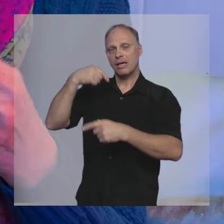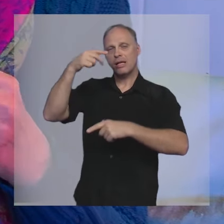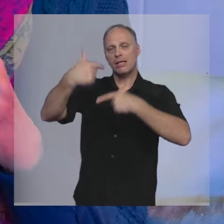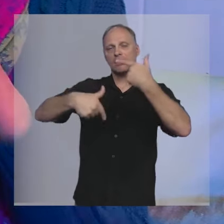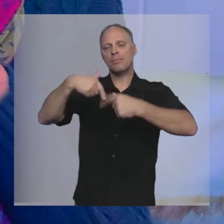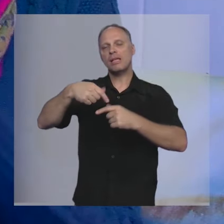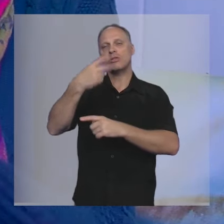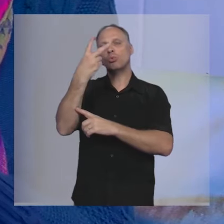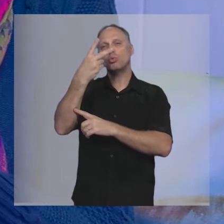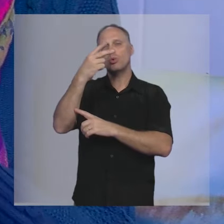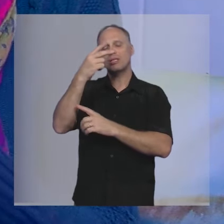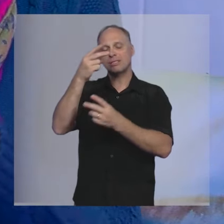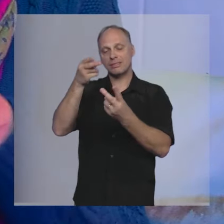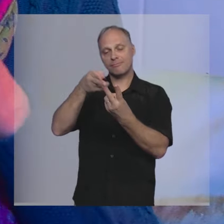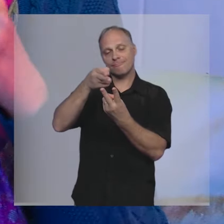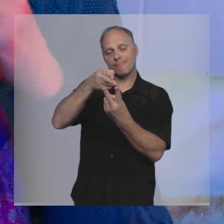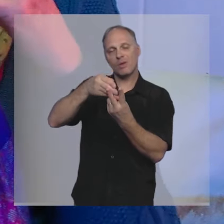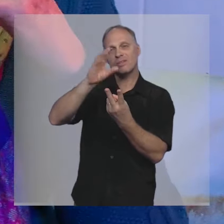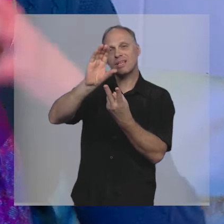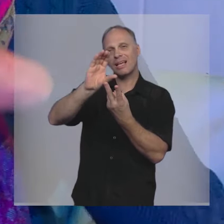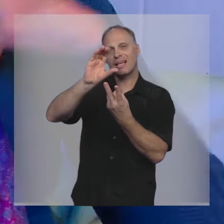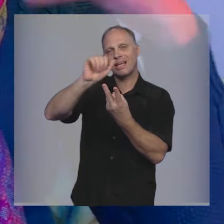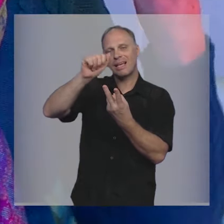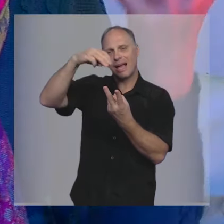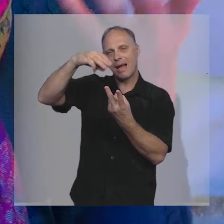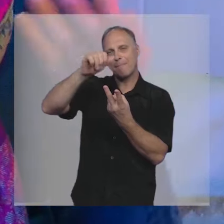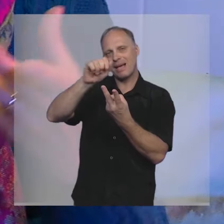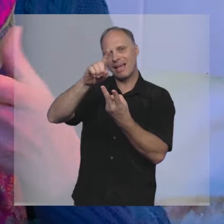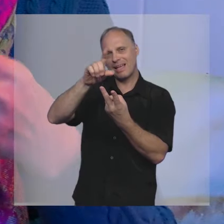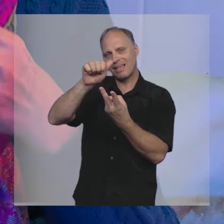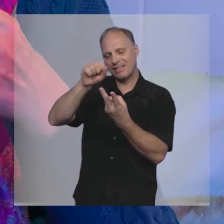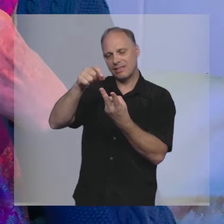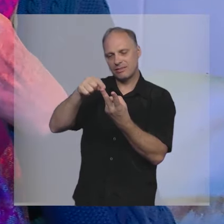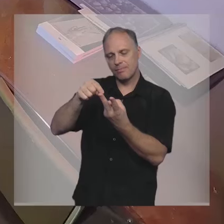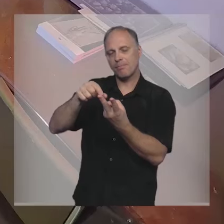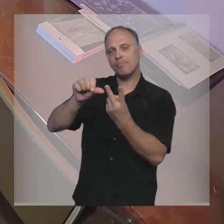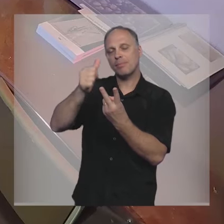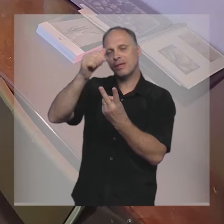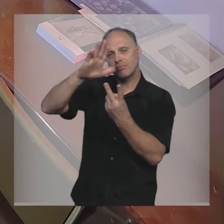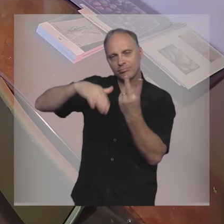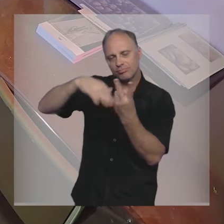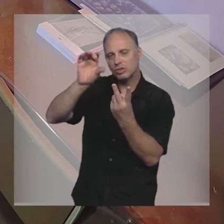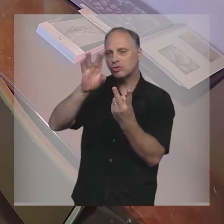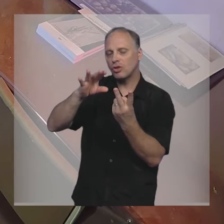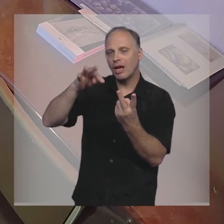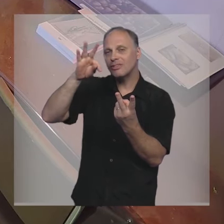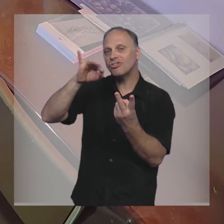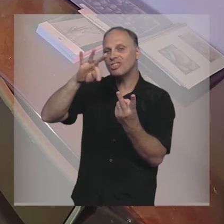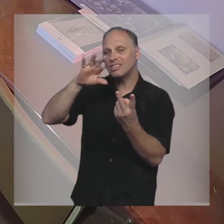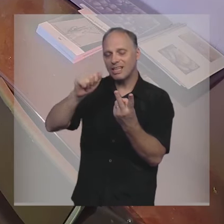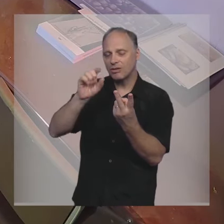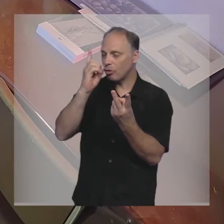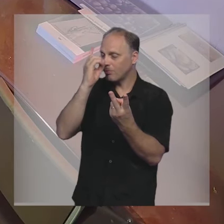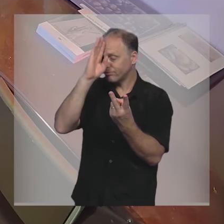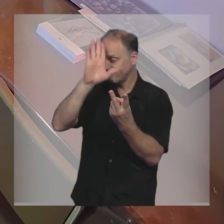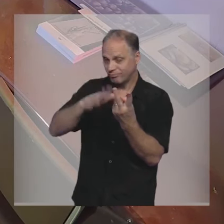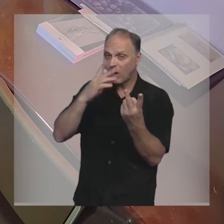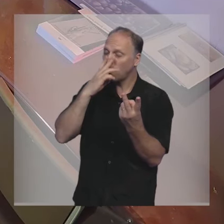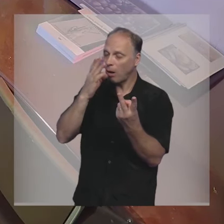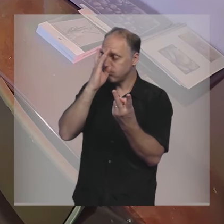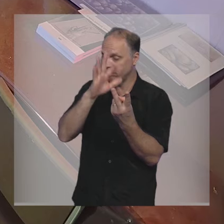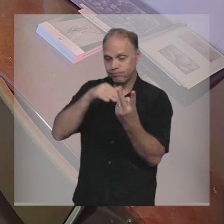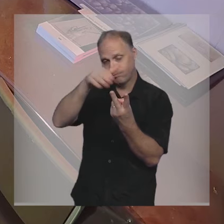camadas. Primeiro, uma camada de tinta e depois, dessa